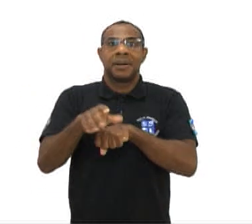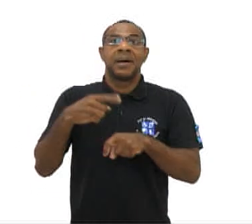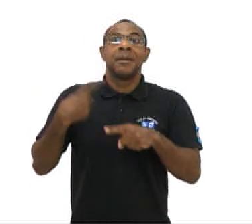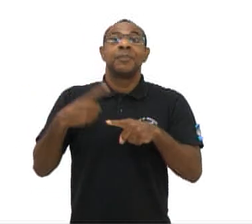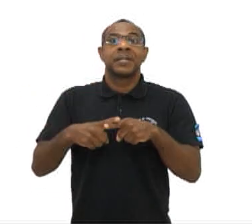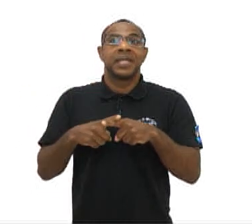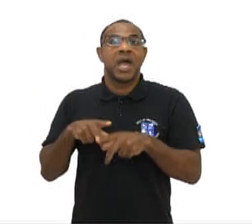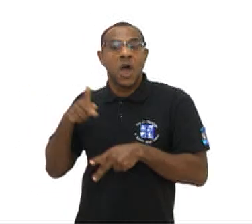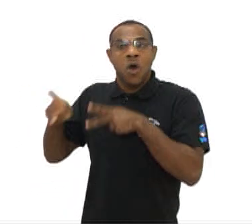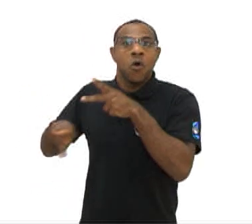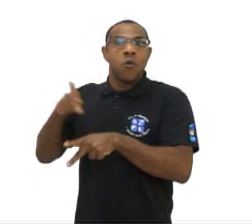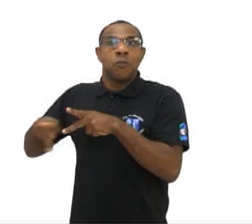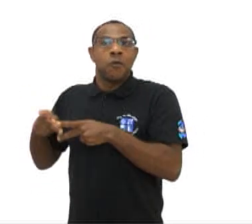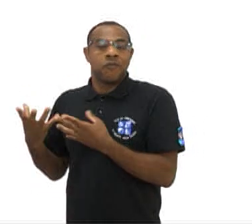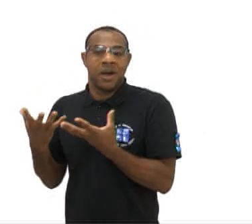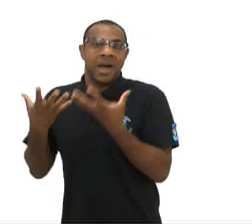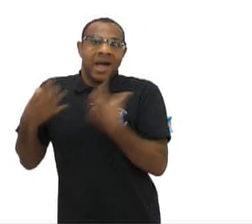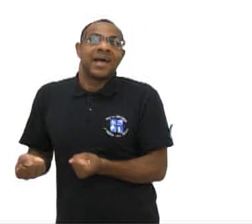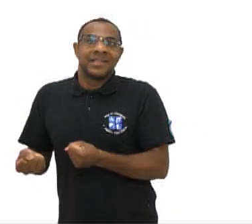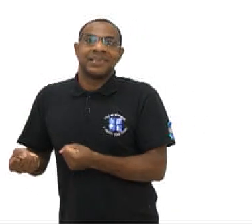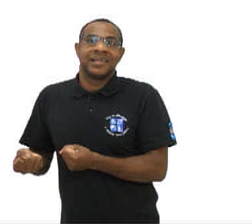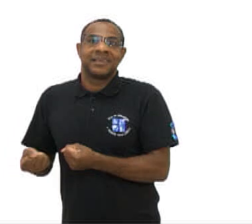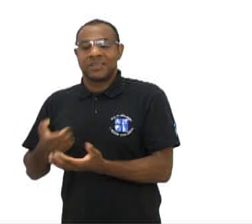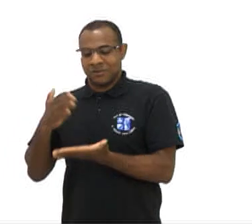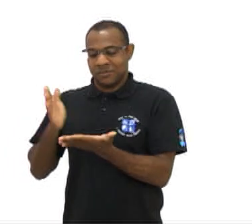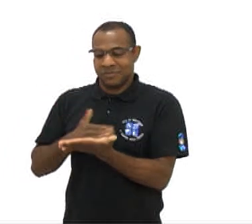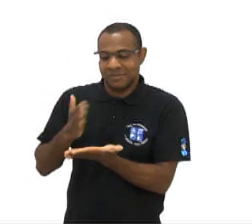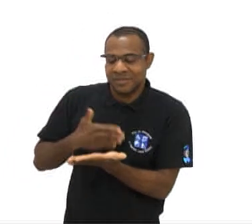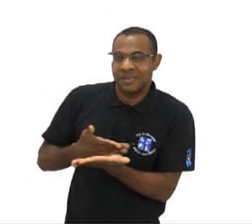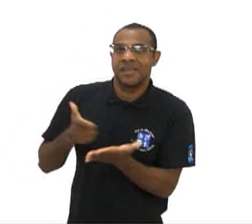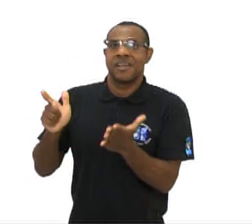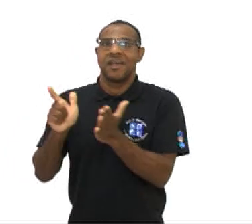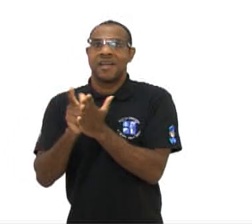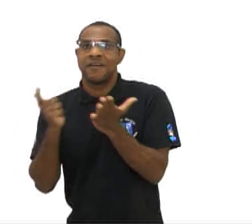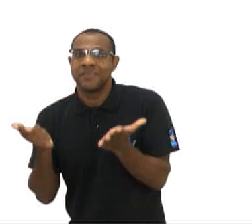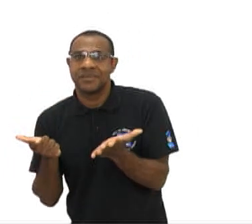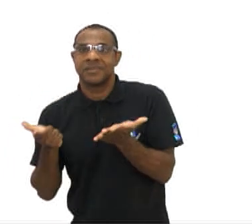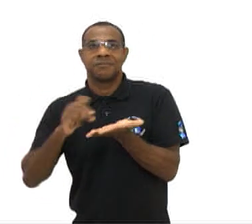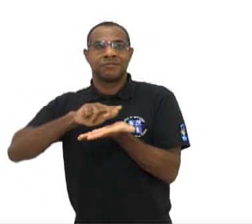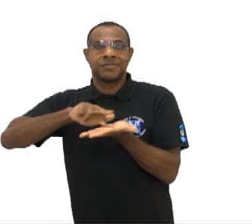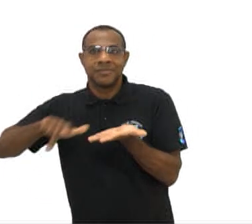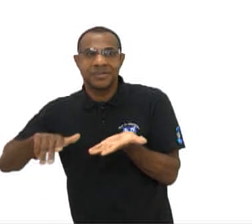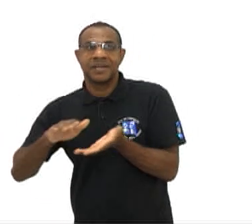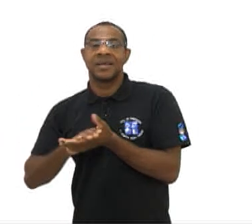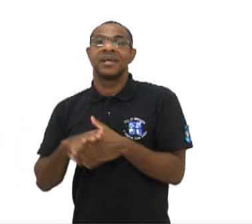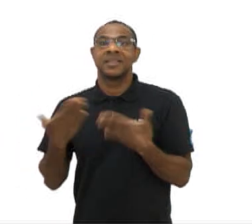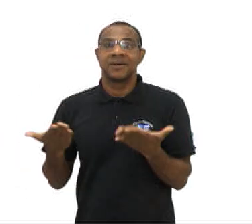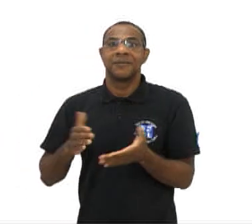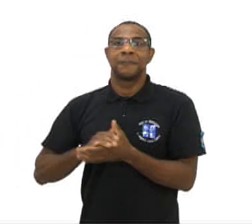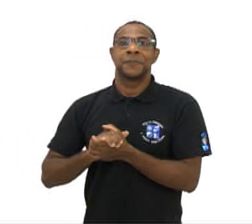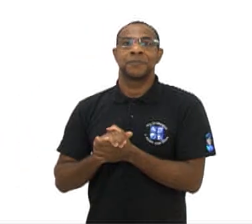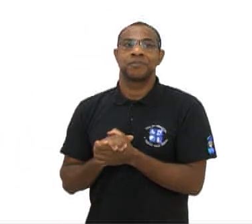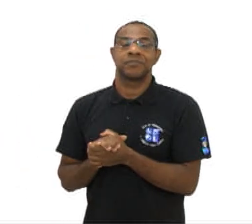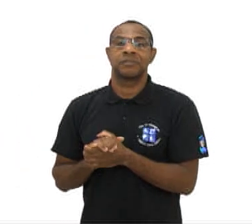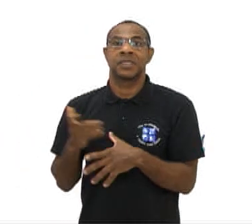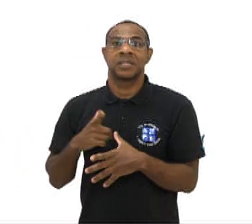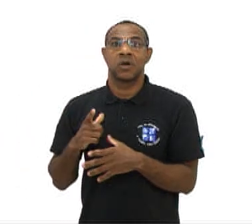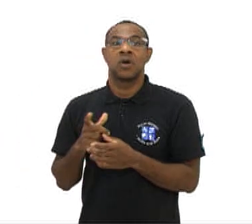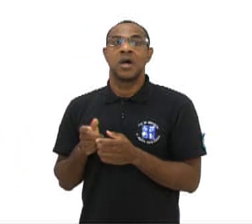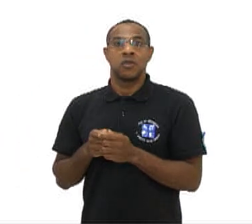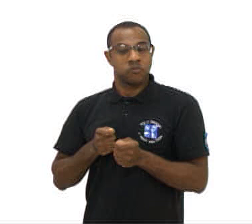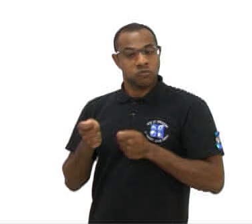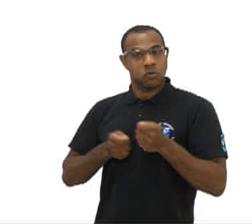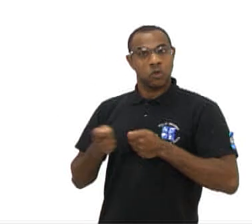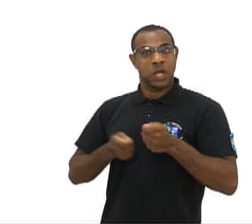do público em jornais, revistas e telejornais. Os controladores de redes